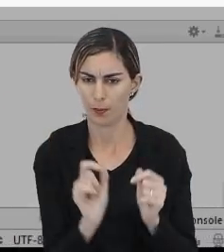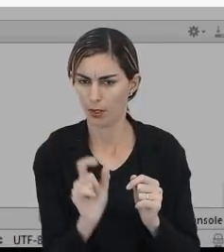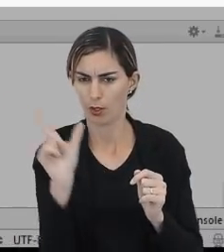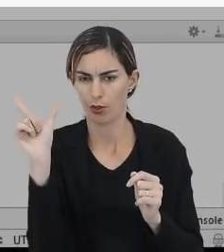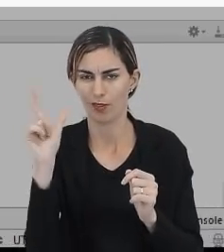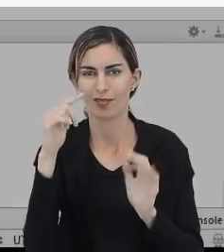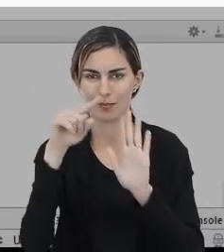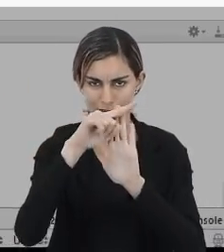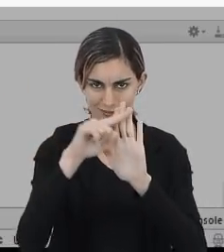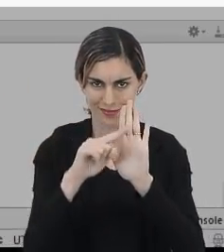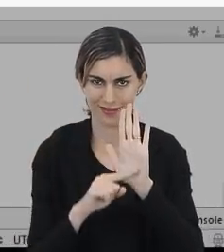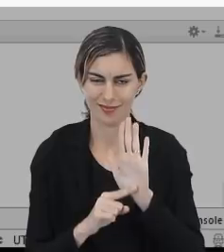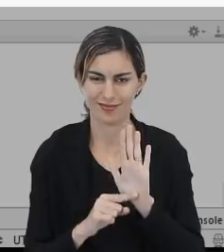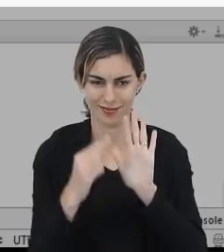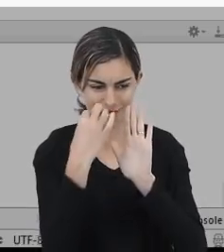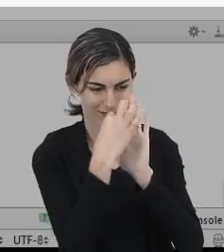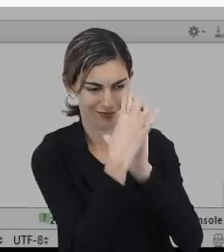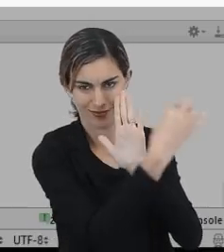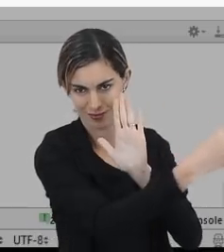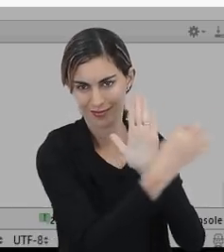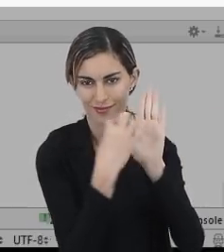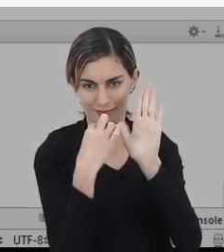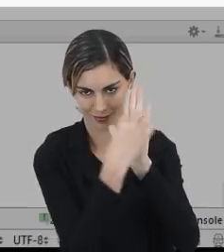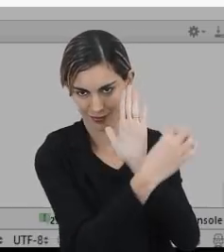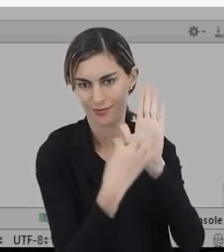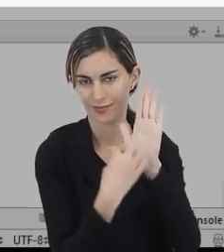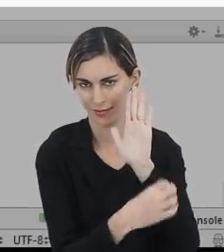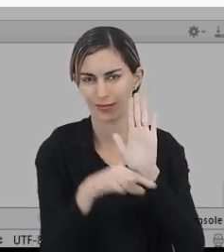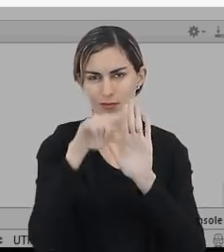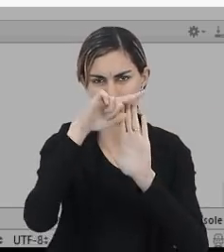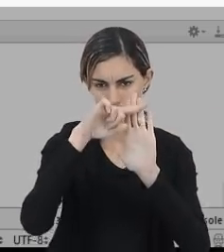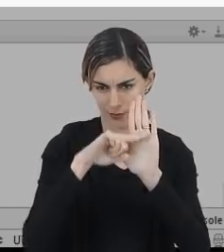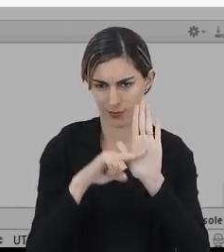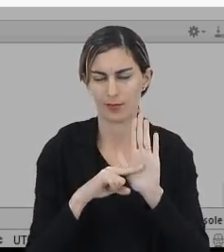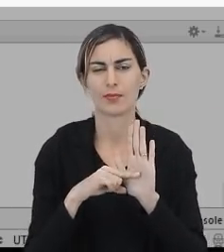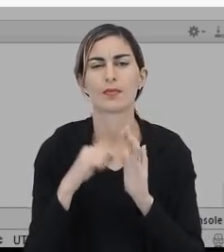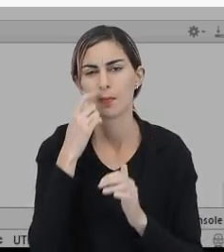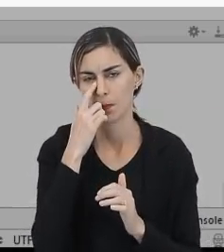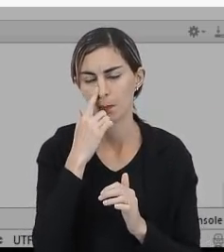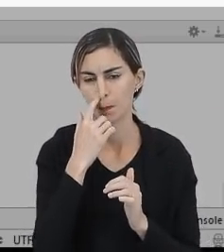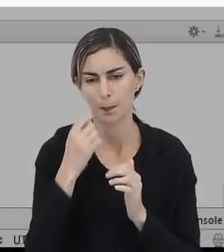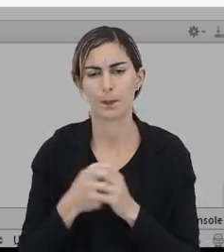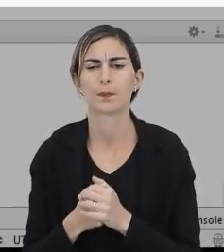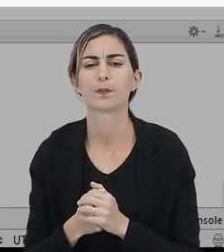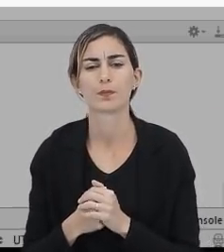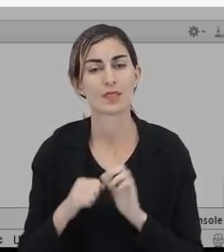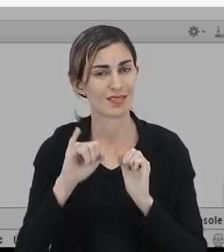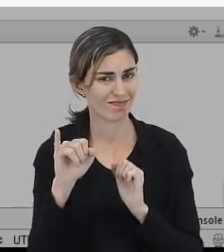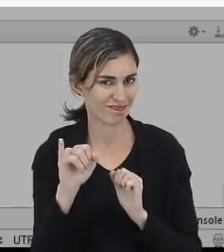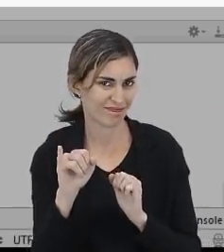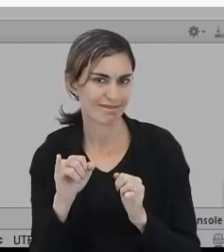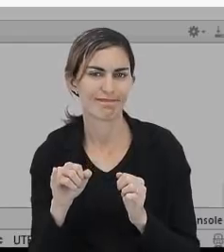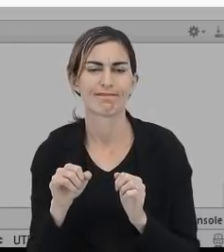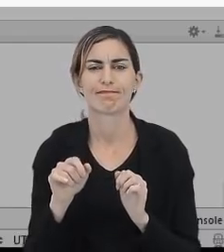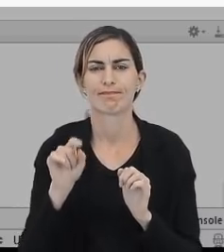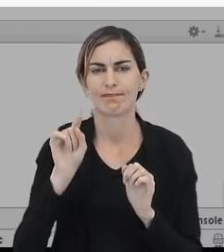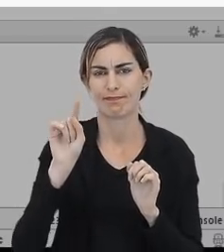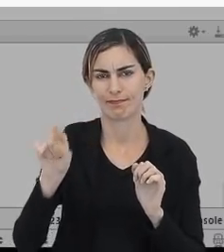siga uma linha de programação, que pode ser várias aqui, não precisa ser uma só. Se